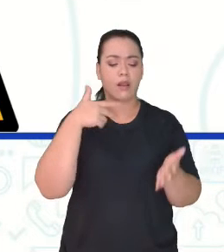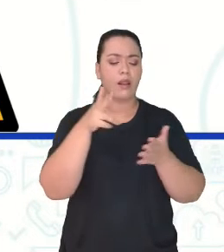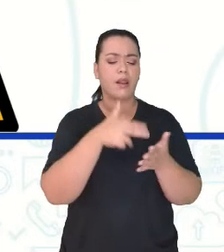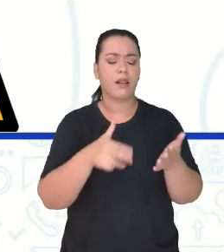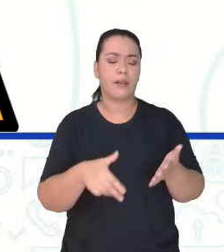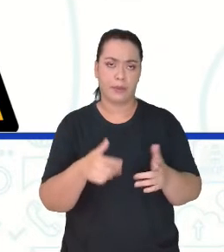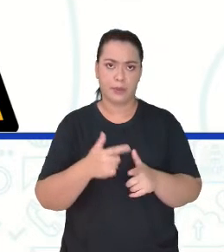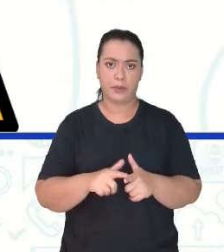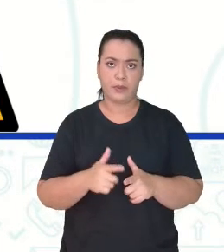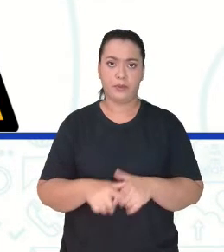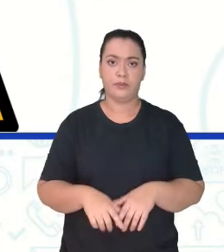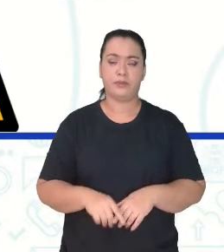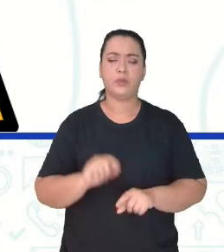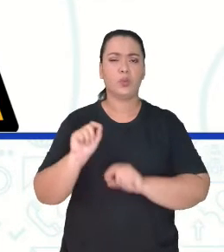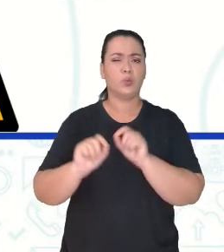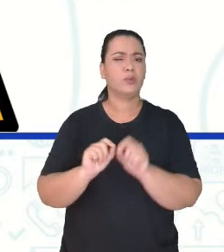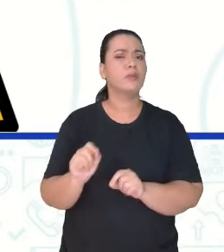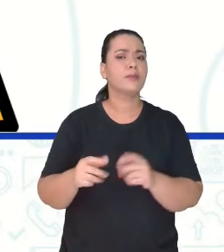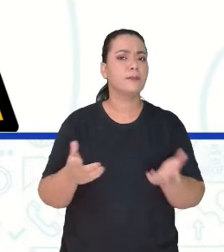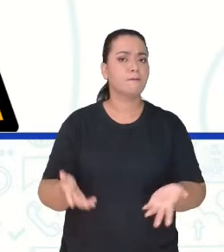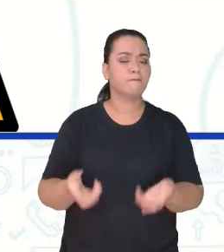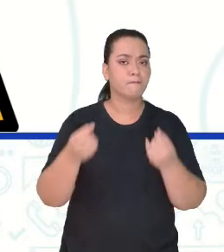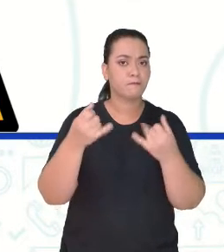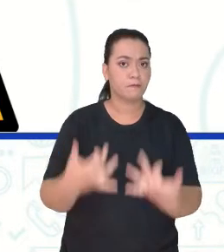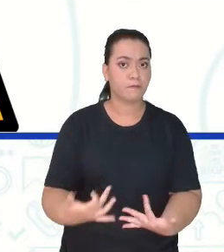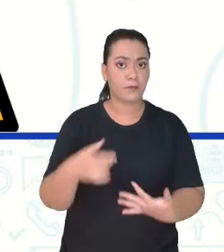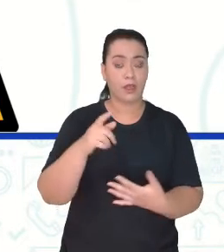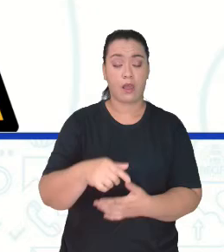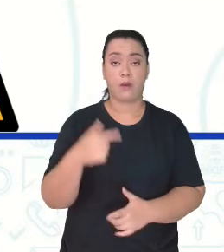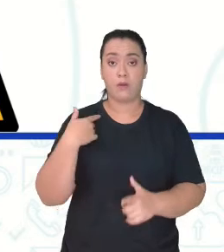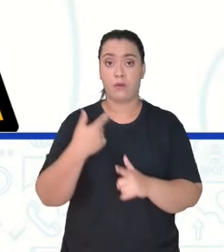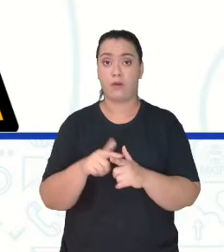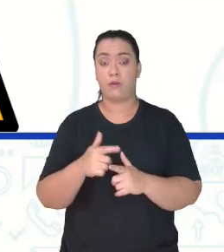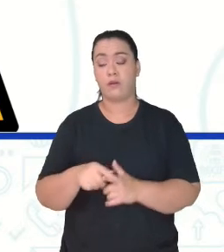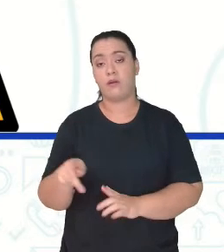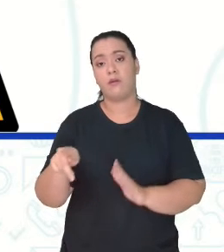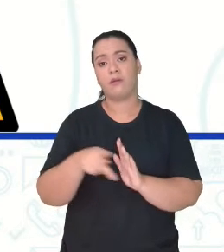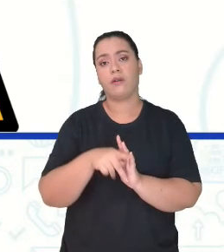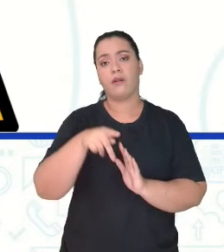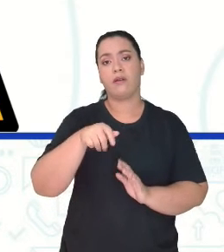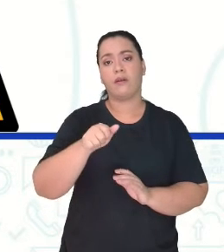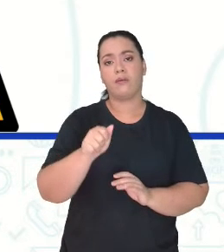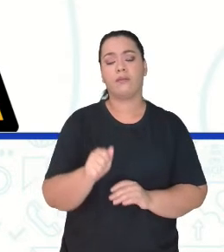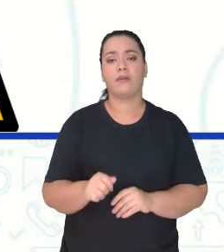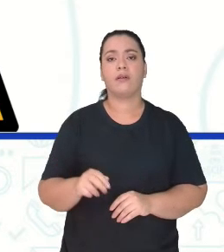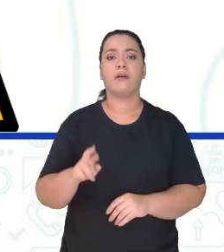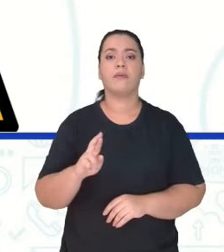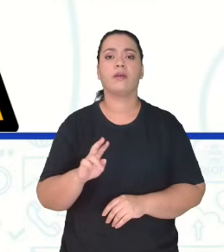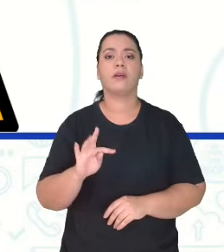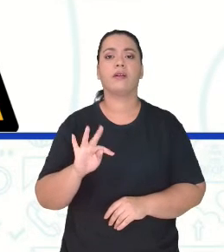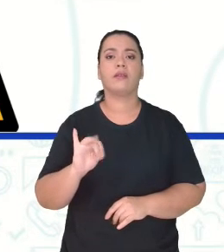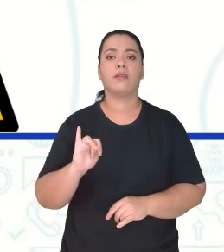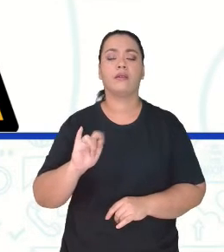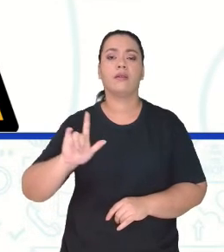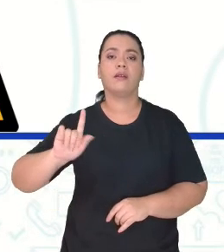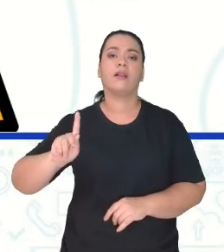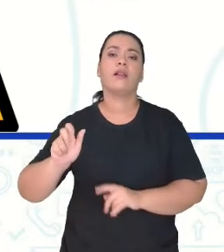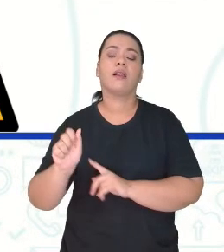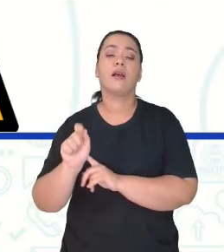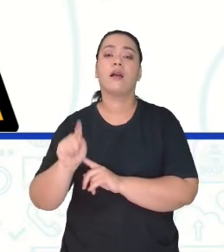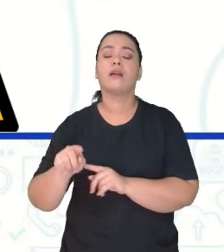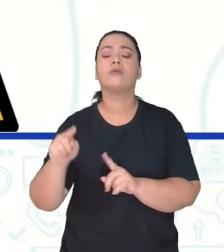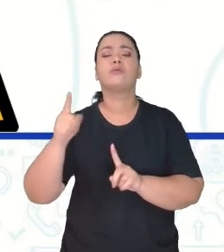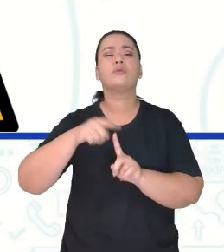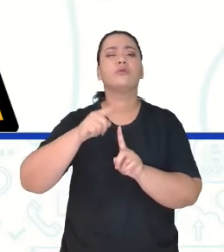dos problemas, tá bom? Que diz o seguinte, ó. Os problemas de partilha são um tipo especial de problema, envolvendo